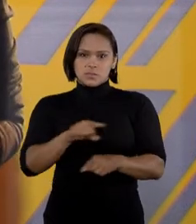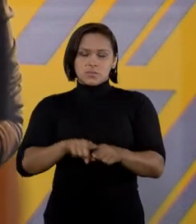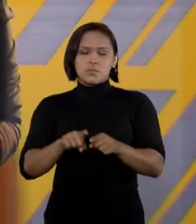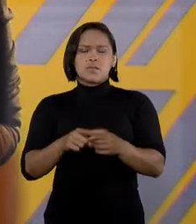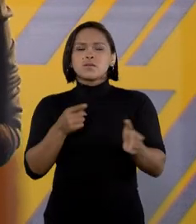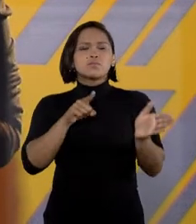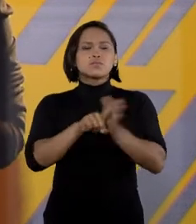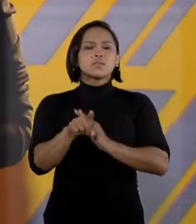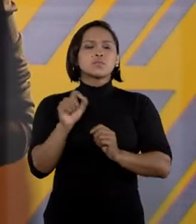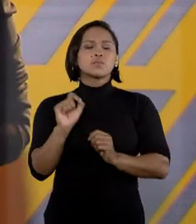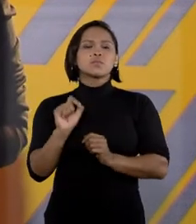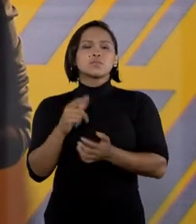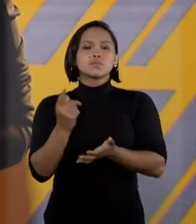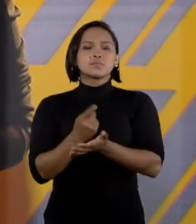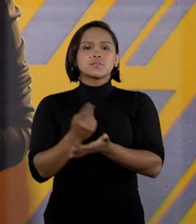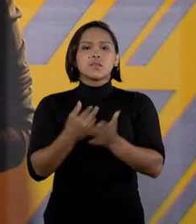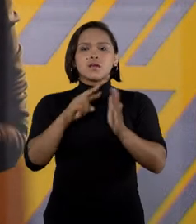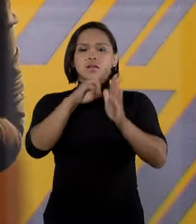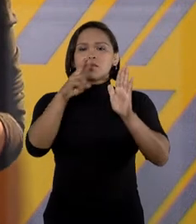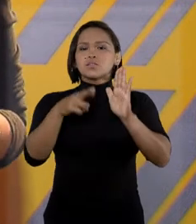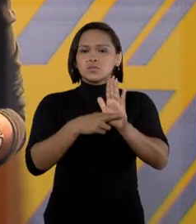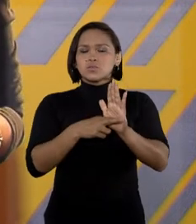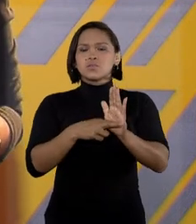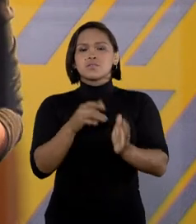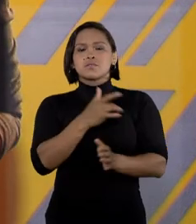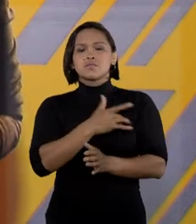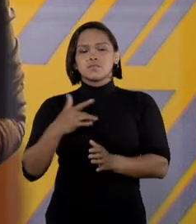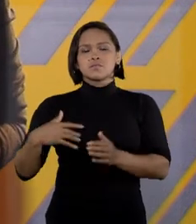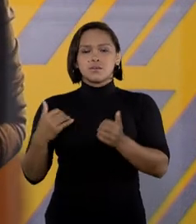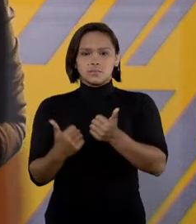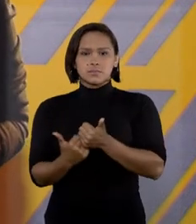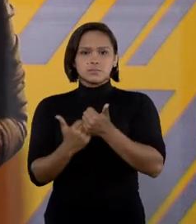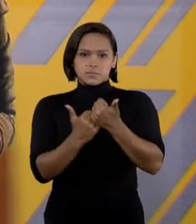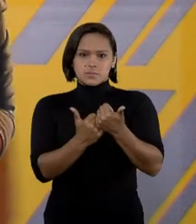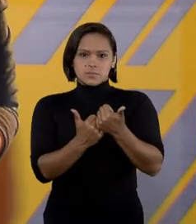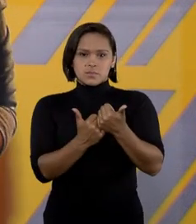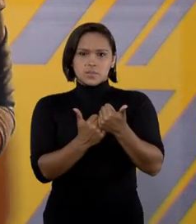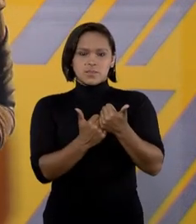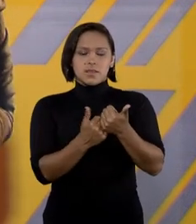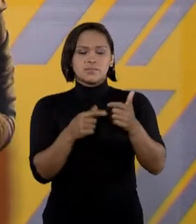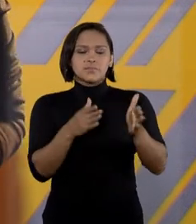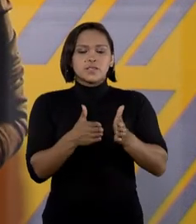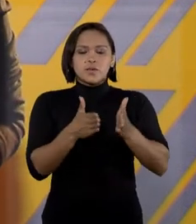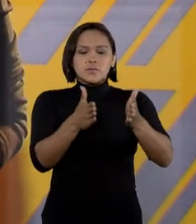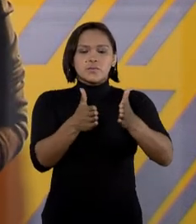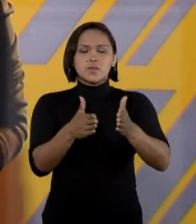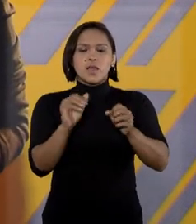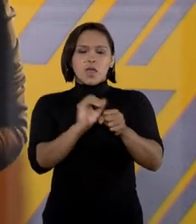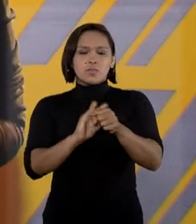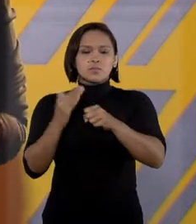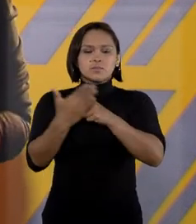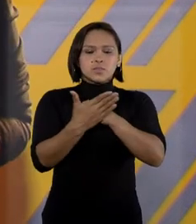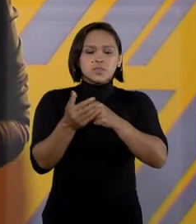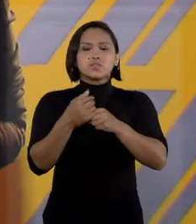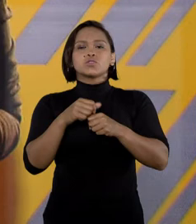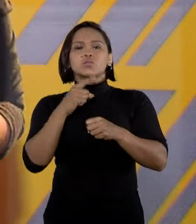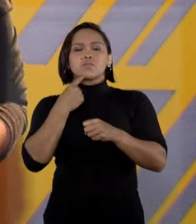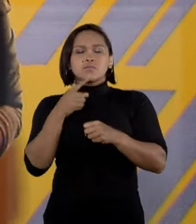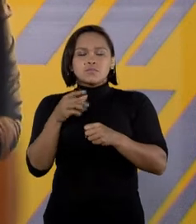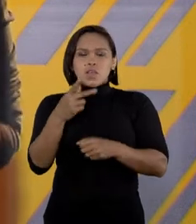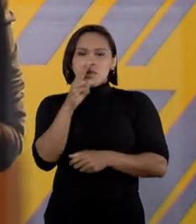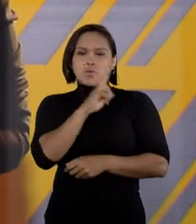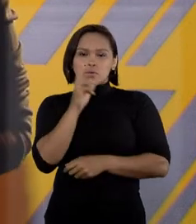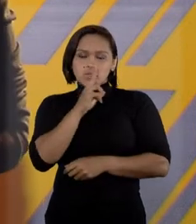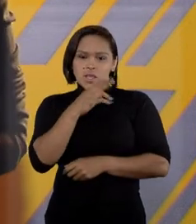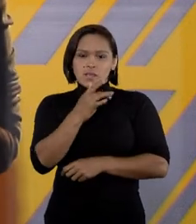que questiona a legalidade de uma resolução do Conselho de Saúde Suplementar destinada a regulamentar a cobertura do atendimento de